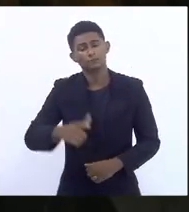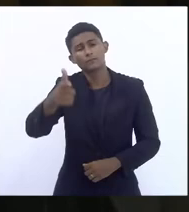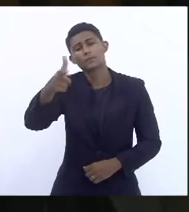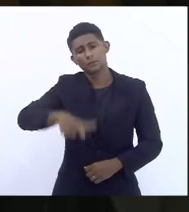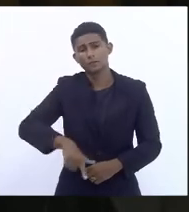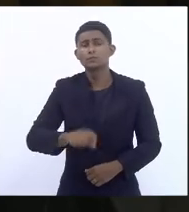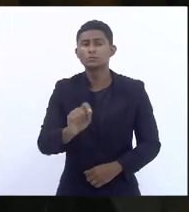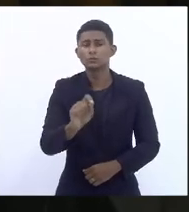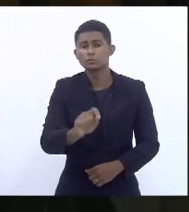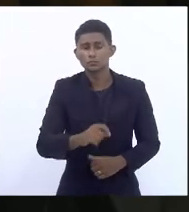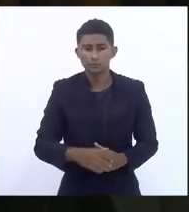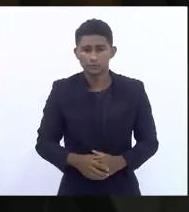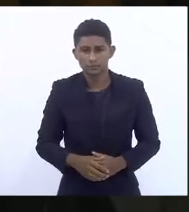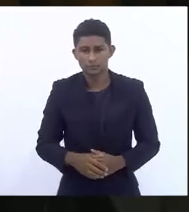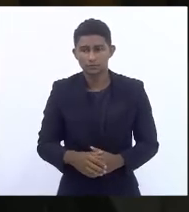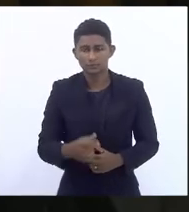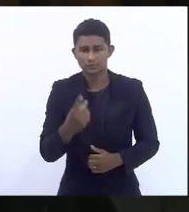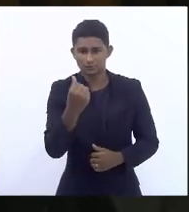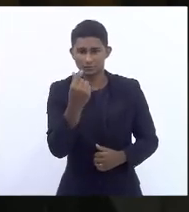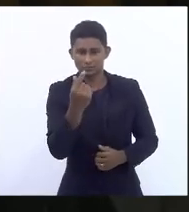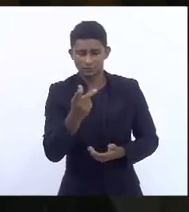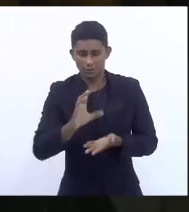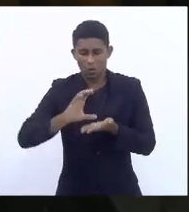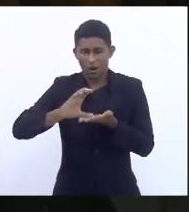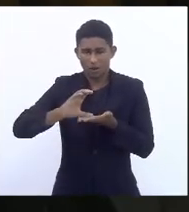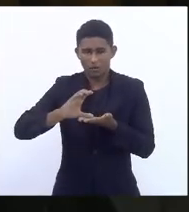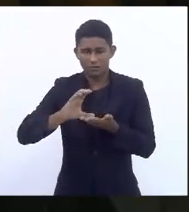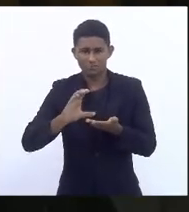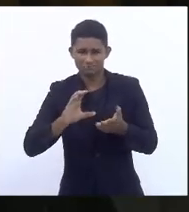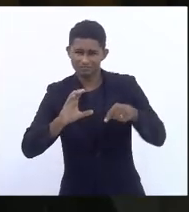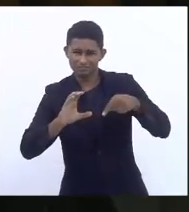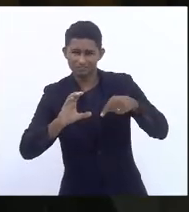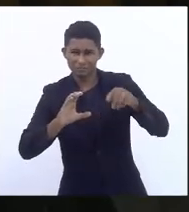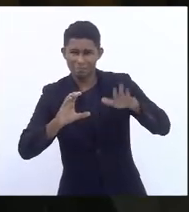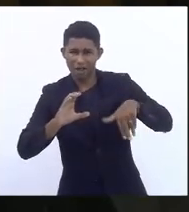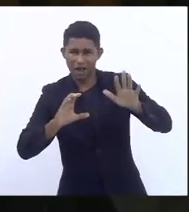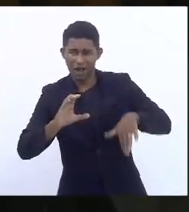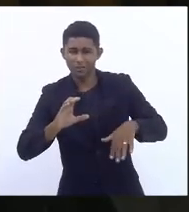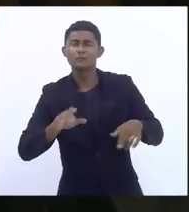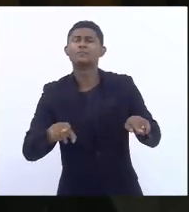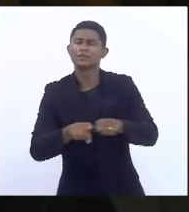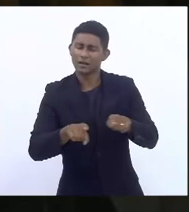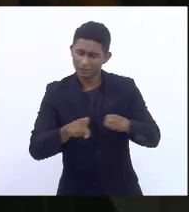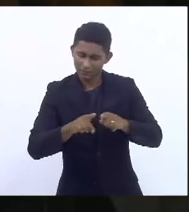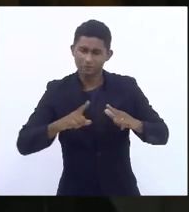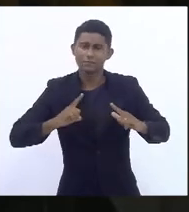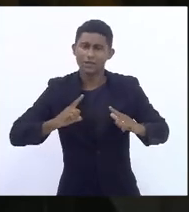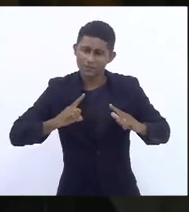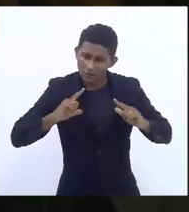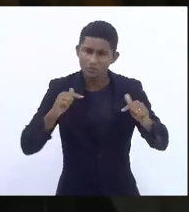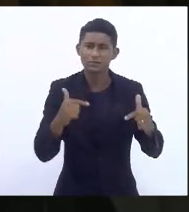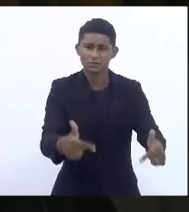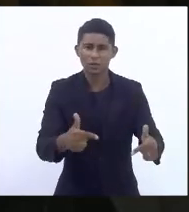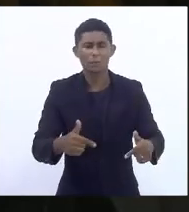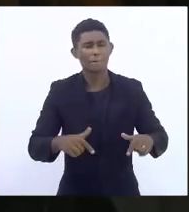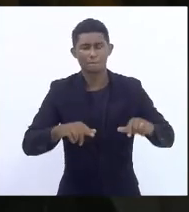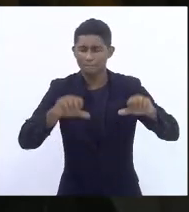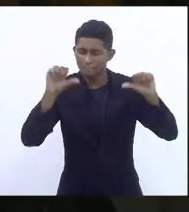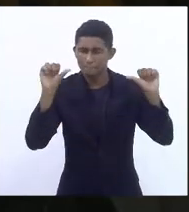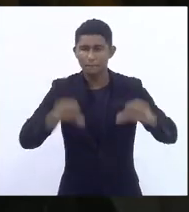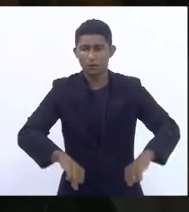Mais do que isso, se a programação orçamentária é baixa, a execução orçamentária é ainda pior.